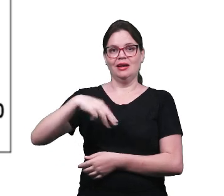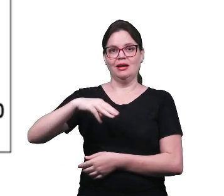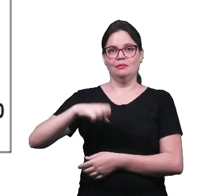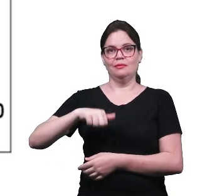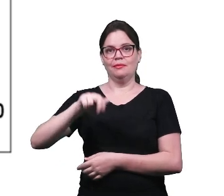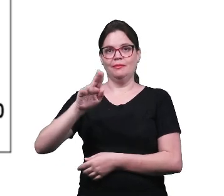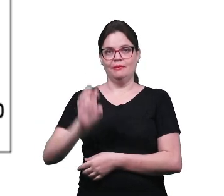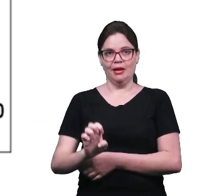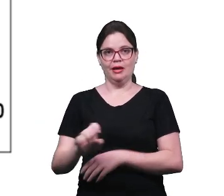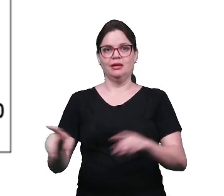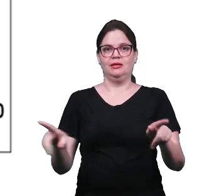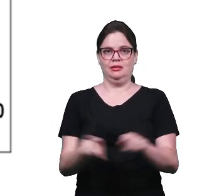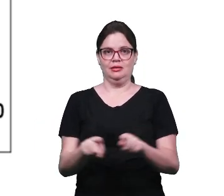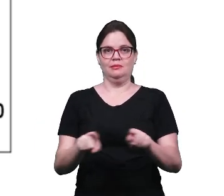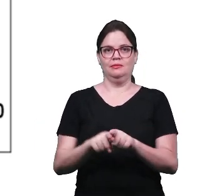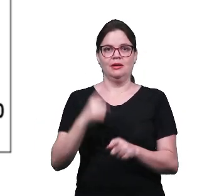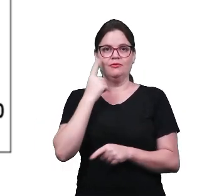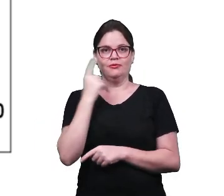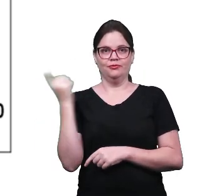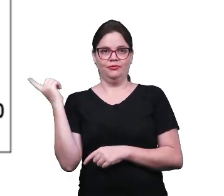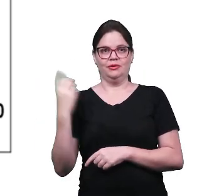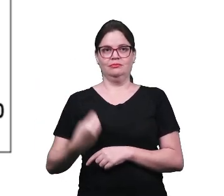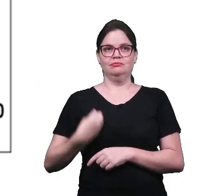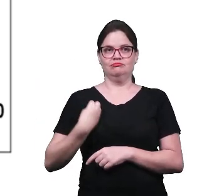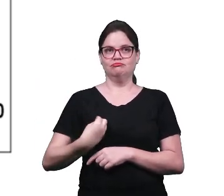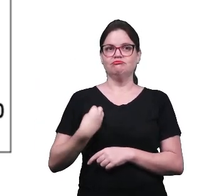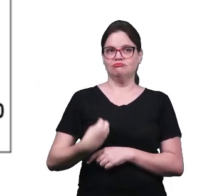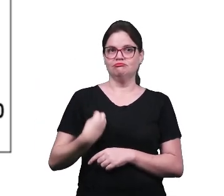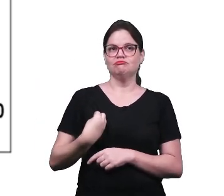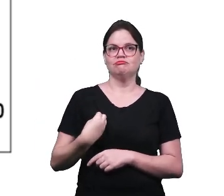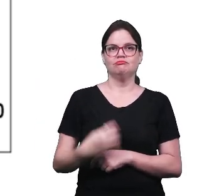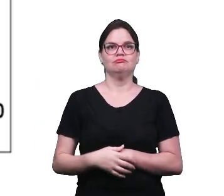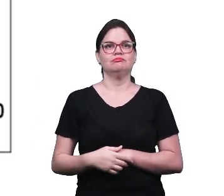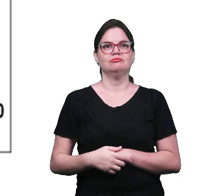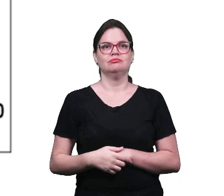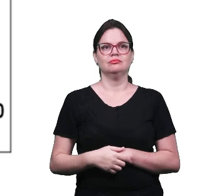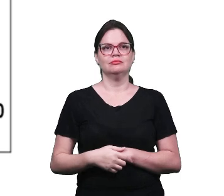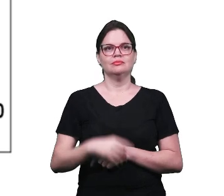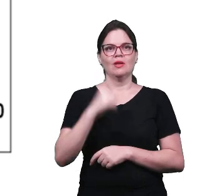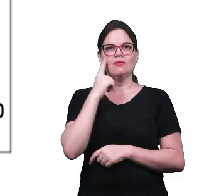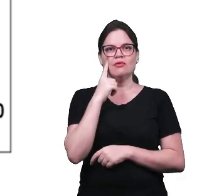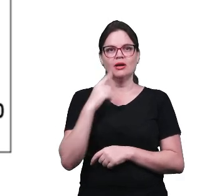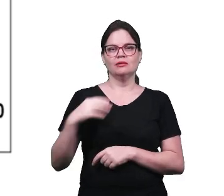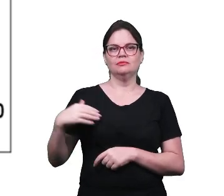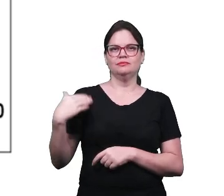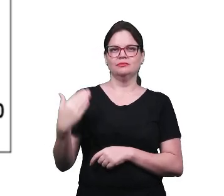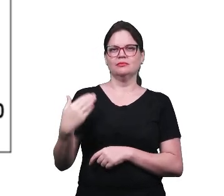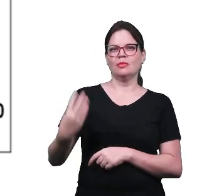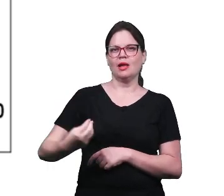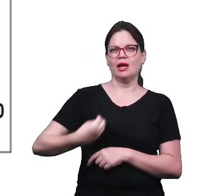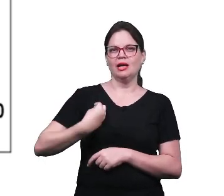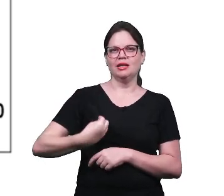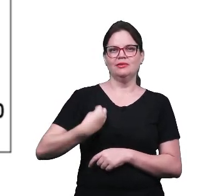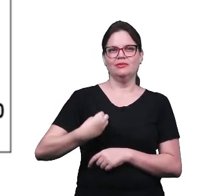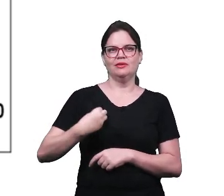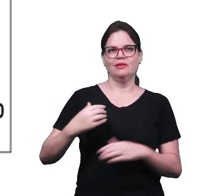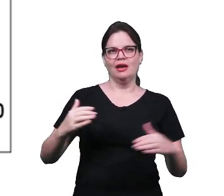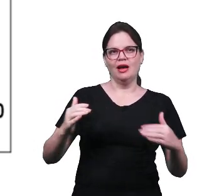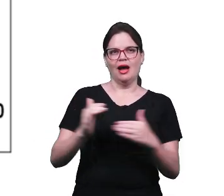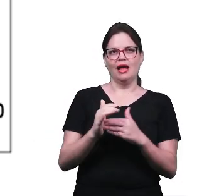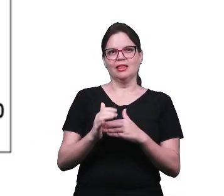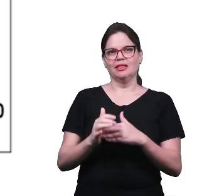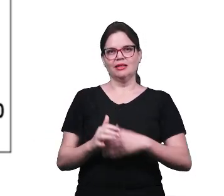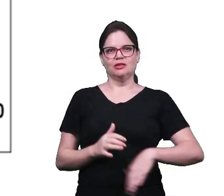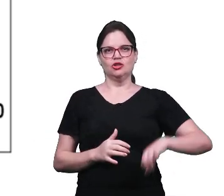Também, né? Da descendência aqui. Então, ele vive aqui, ó, até a 9ª geração,